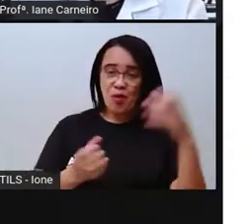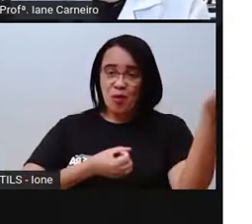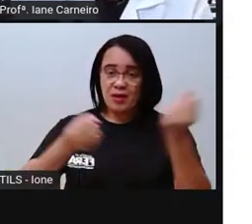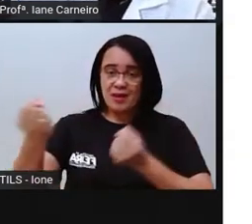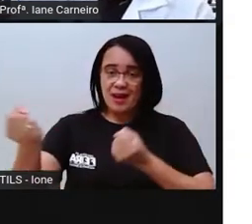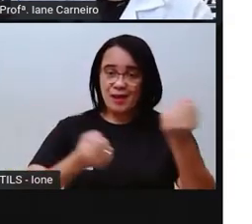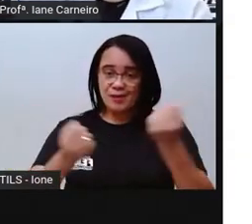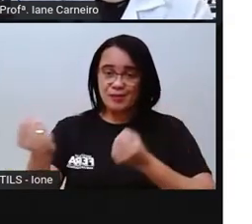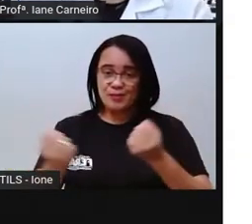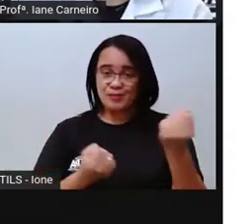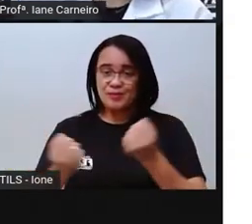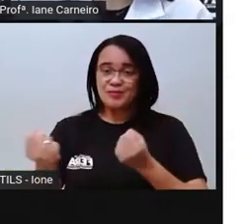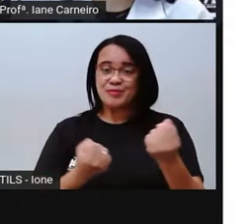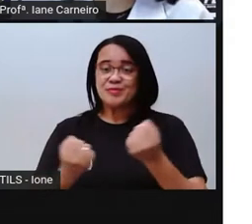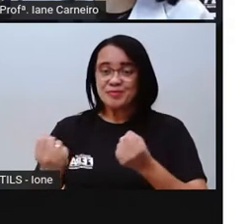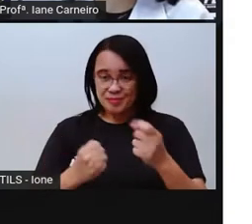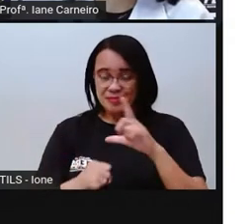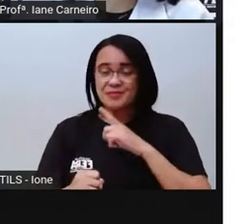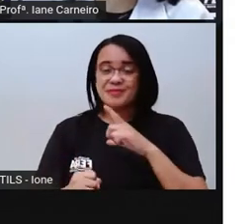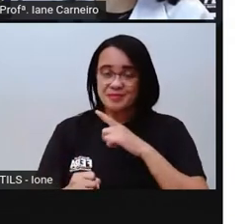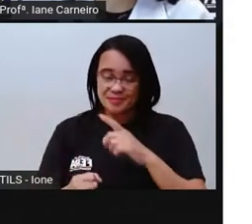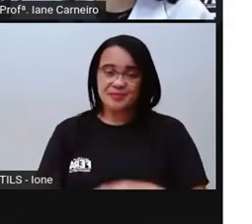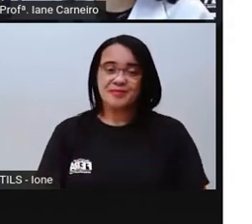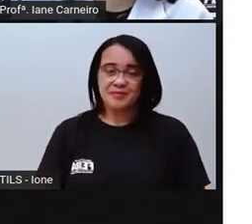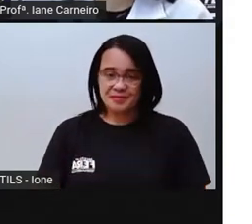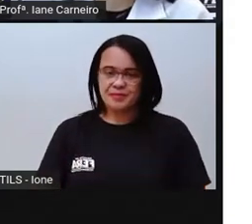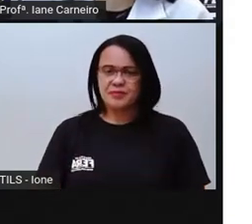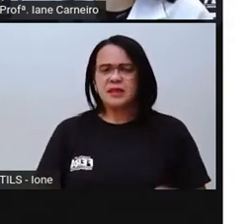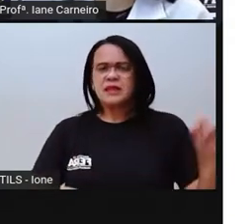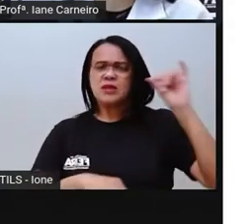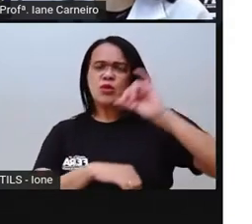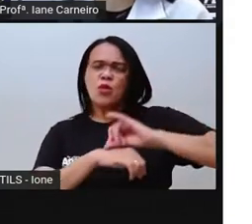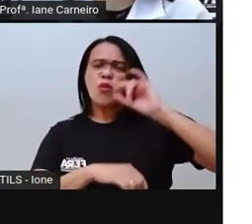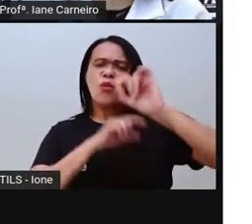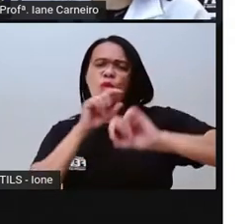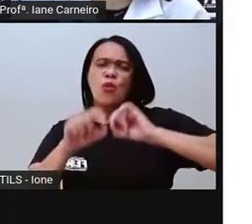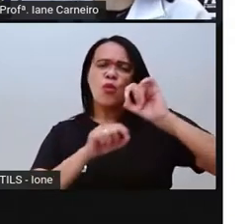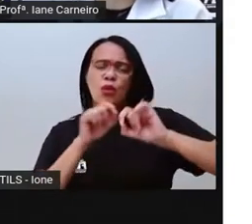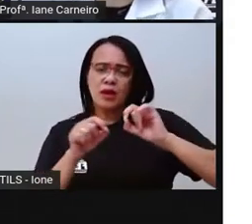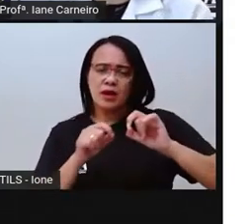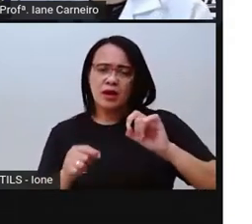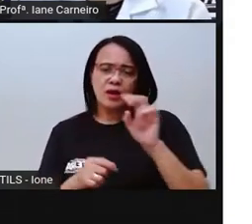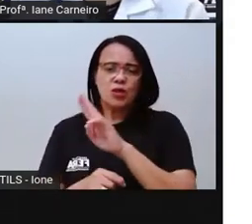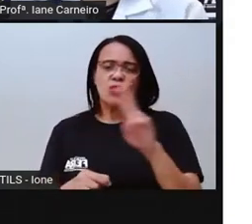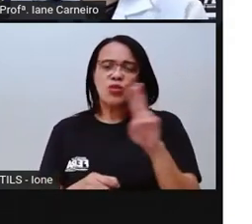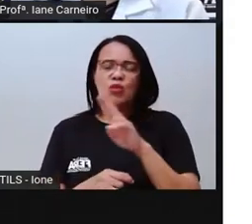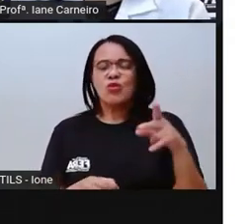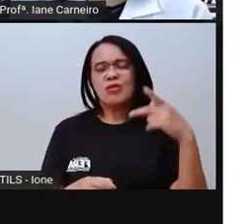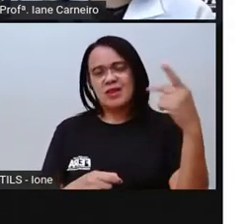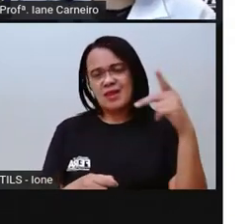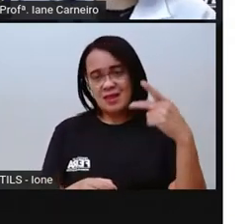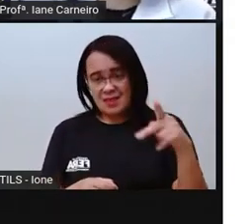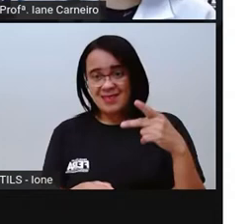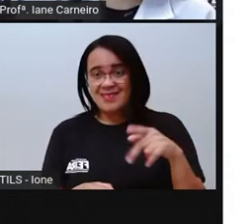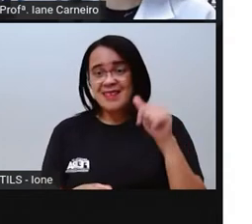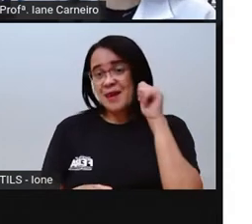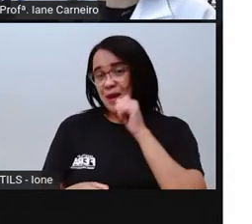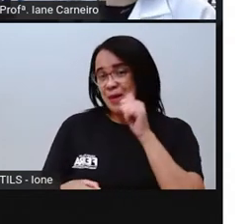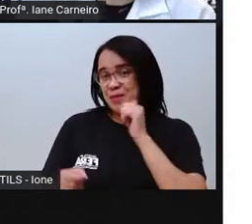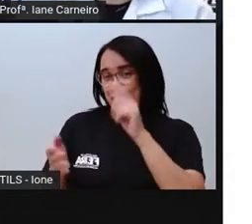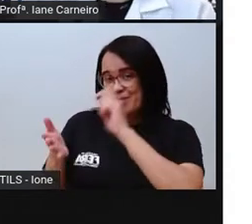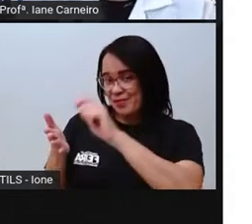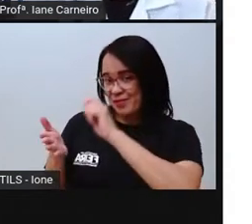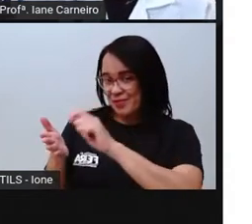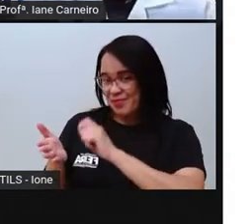jeito? E aqui em cima, ó, tem o nome Ângela Lago, né? Que é o nome da autora. Tá certo?